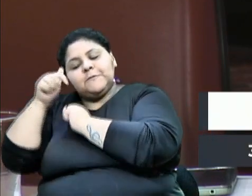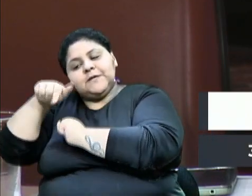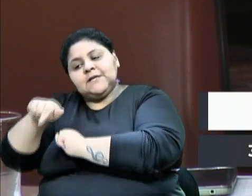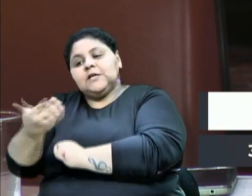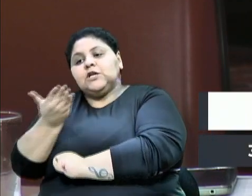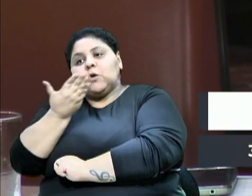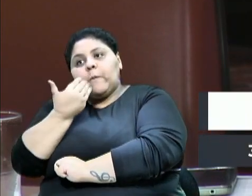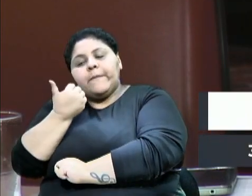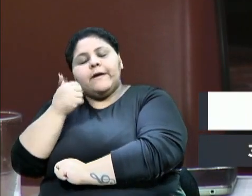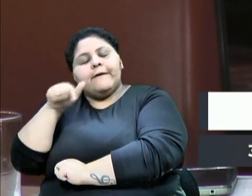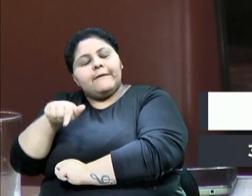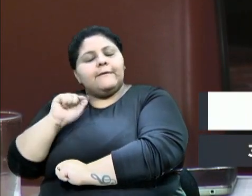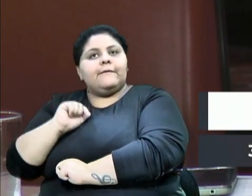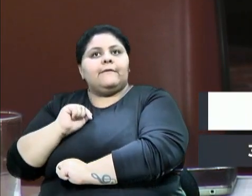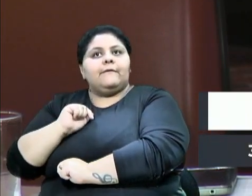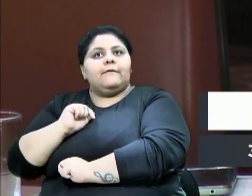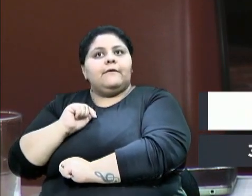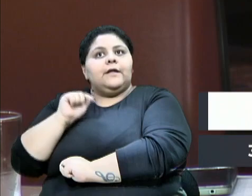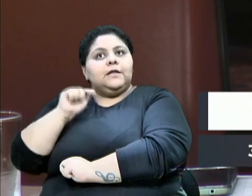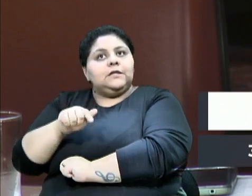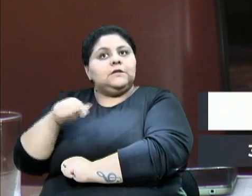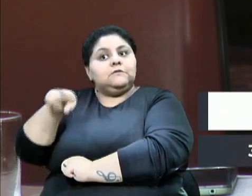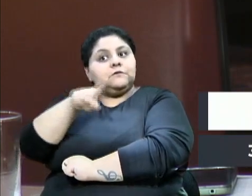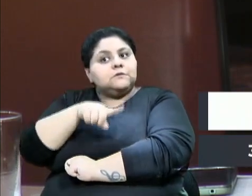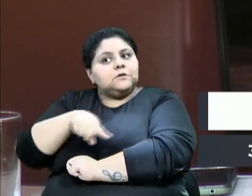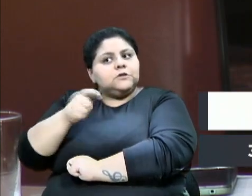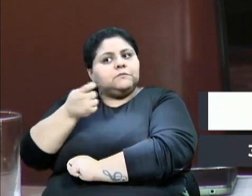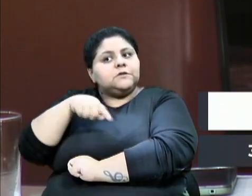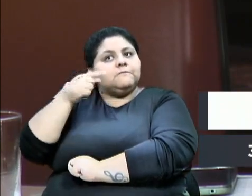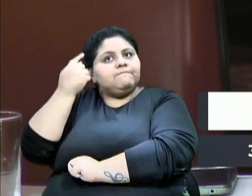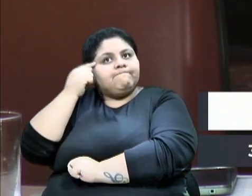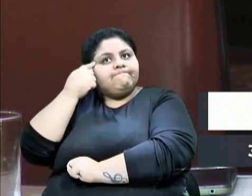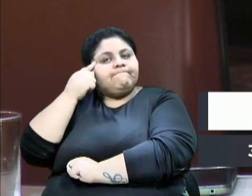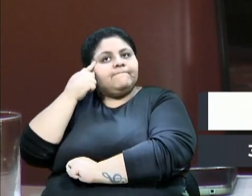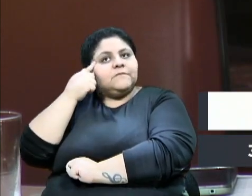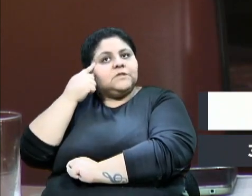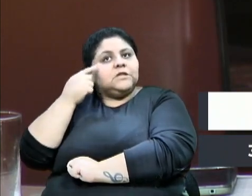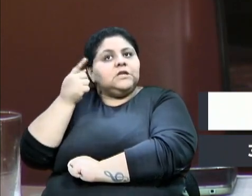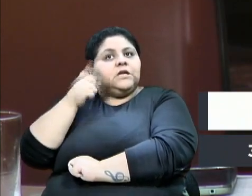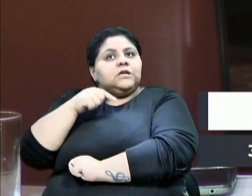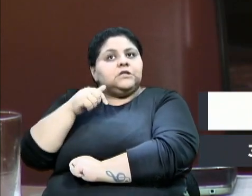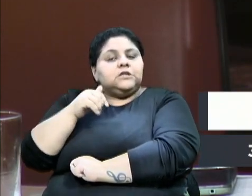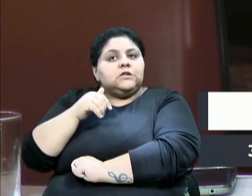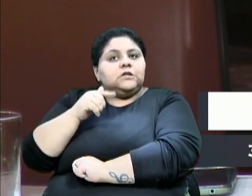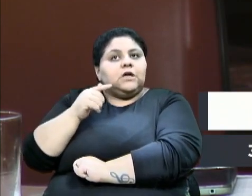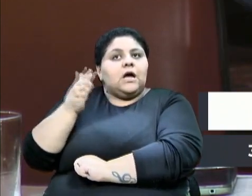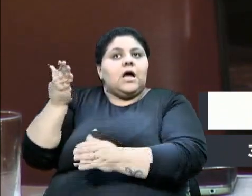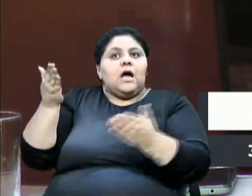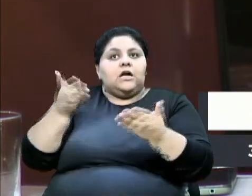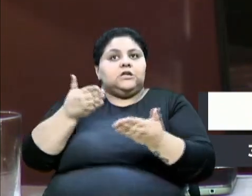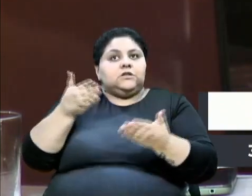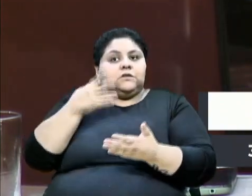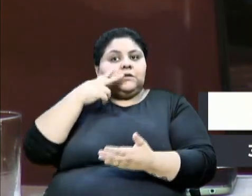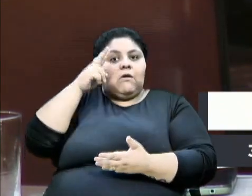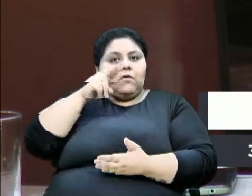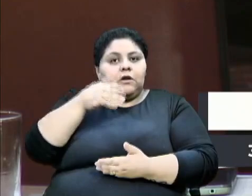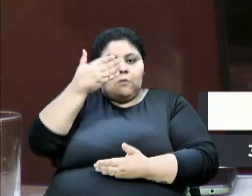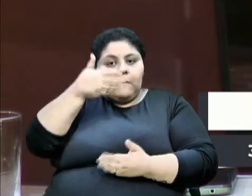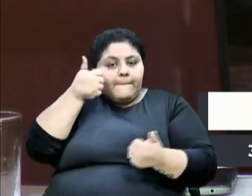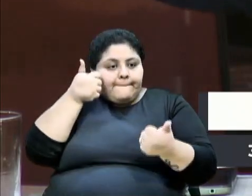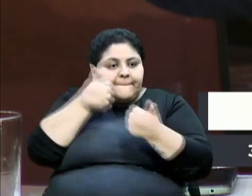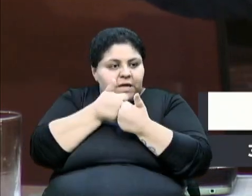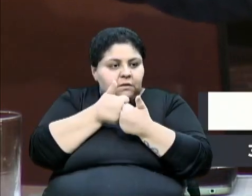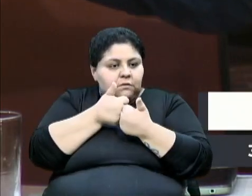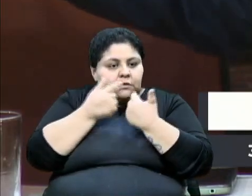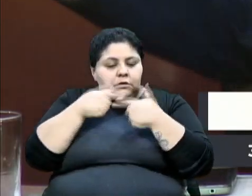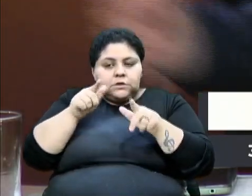É isso que a gente tem que pensar, vereador. É ampliar, porque a gente só está olhando aqui. A gente tem que tirar a nossa venda aqui e olhar mais adiante, que tem tantas coisas que